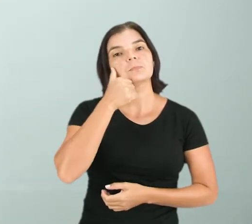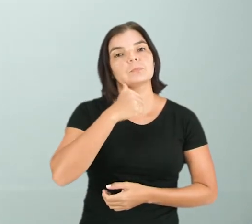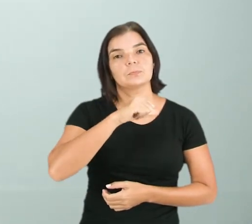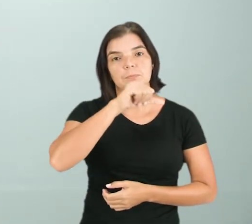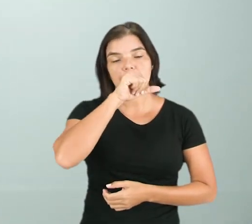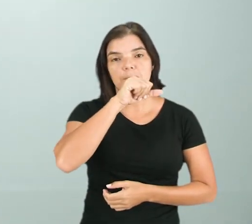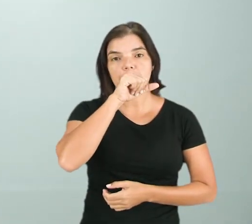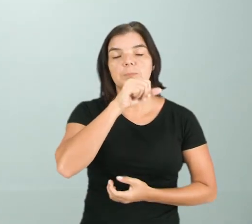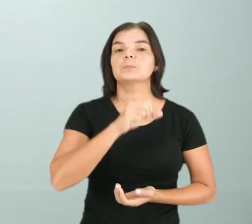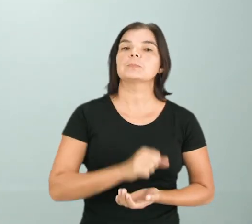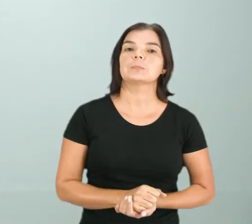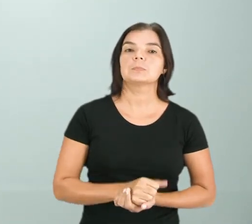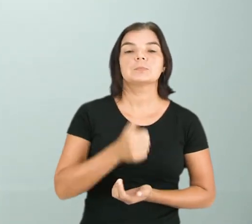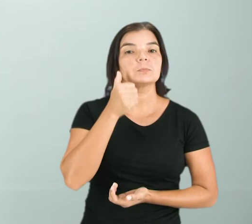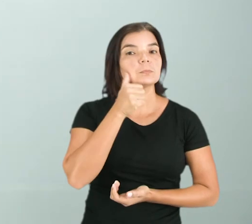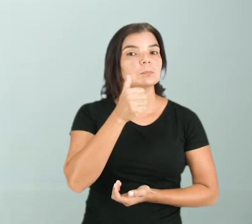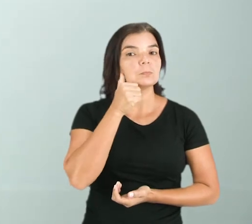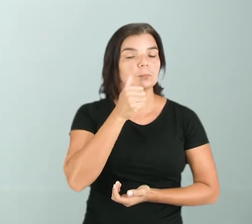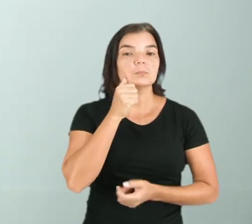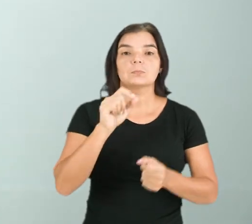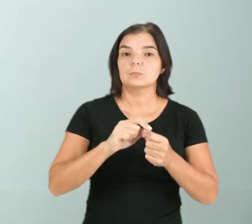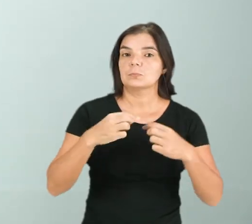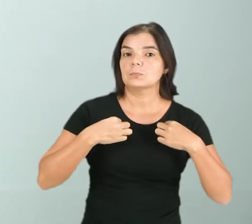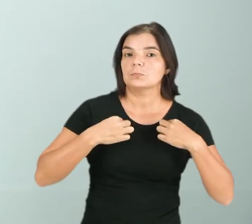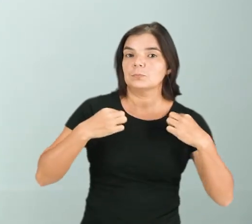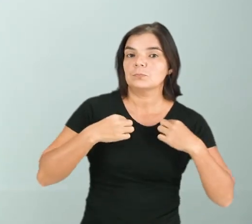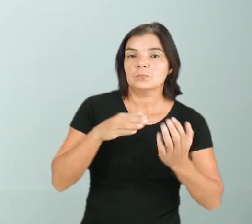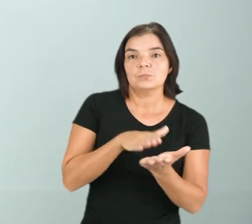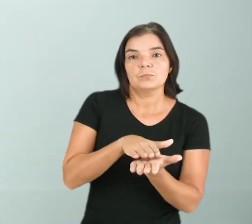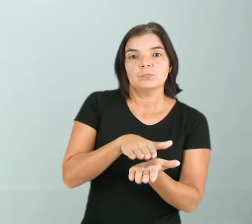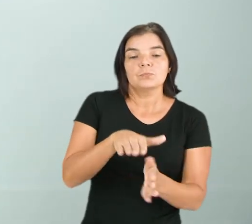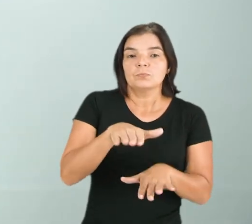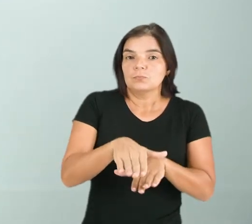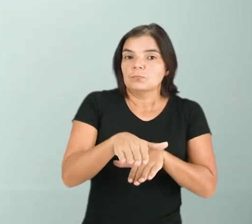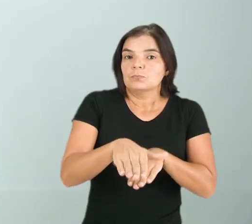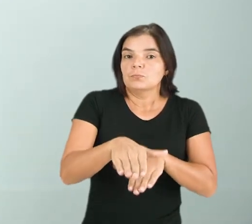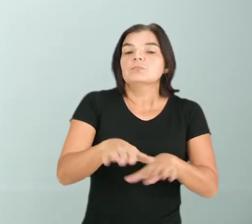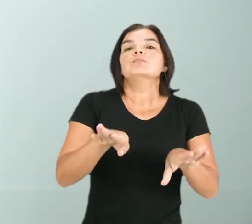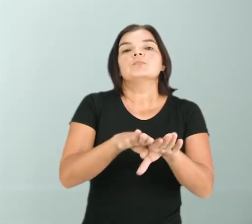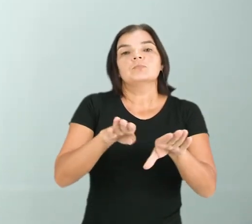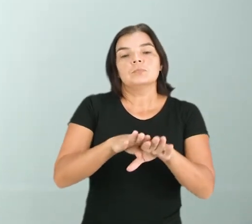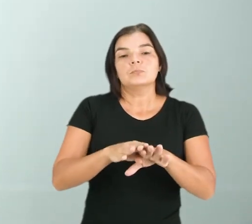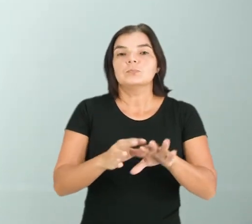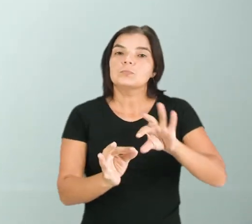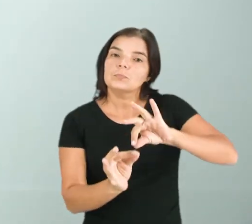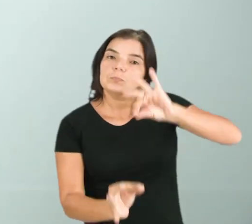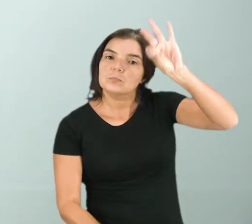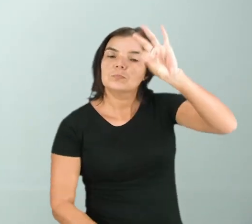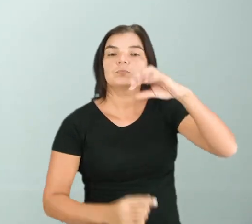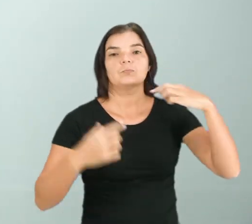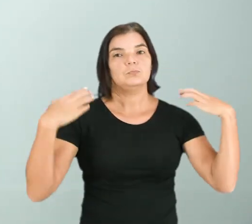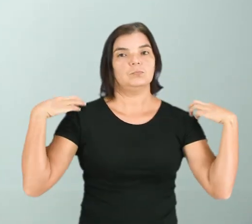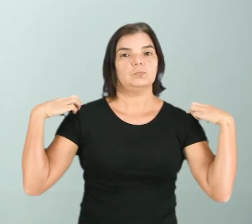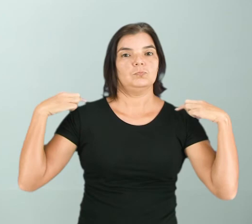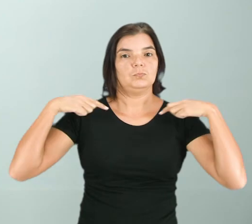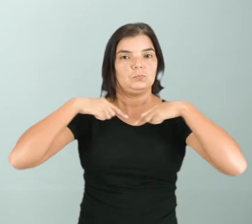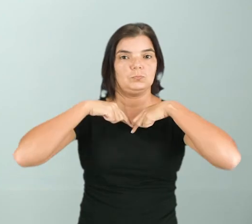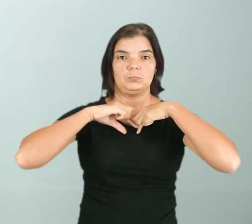mamãe, geralmente as mulheres às vezes fazem roupa, né? A costureira vai lá e mede, né, o tamanho do ombro, mede a